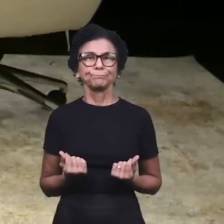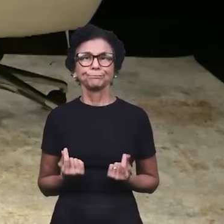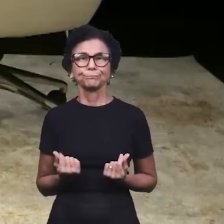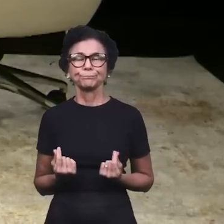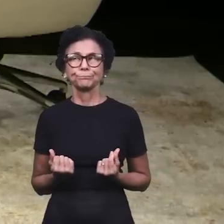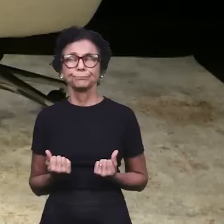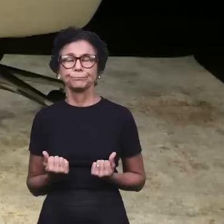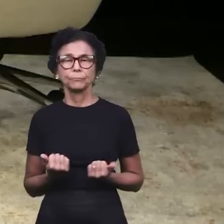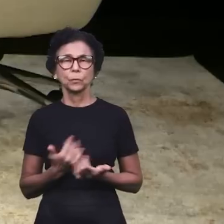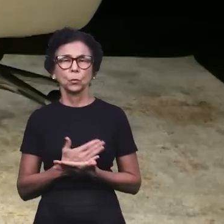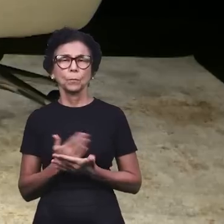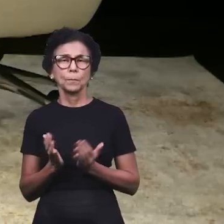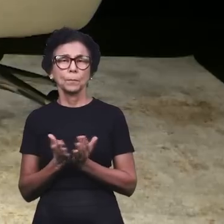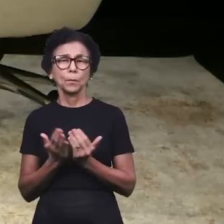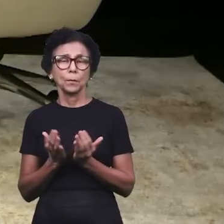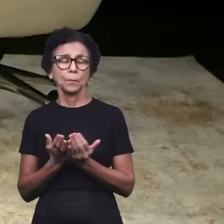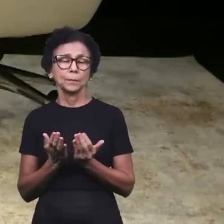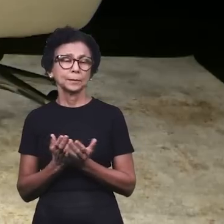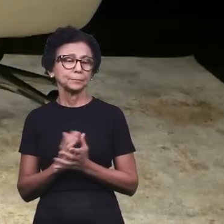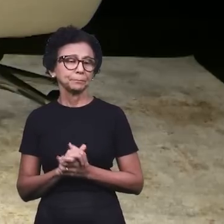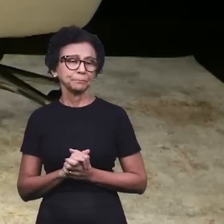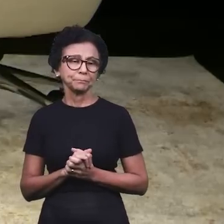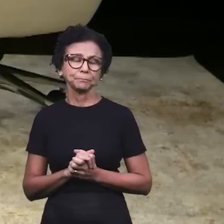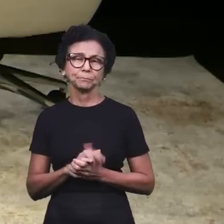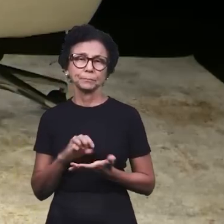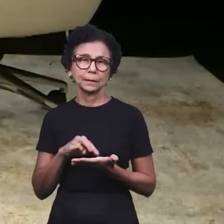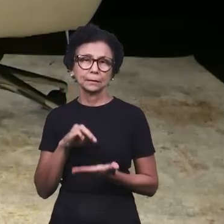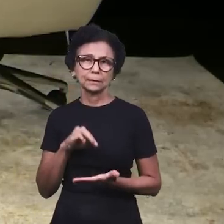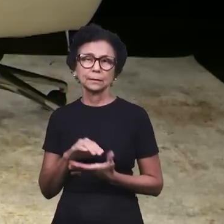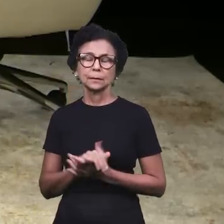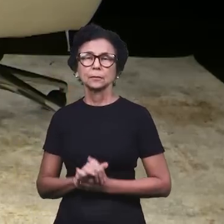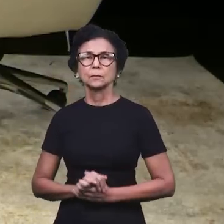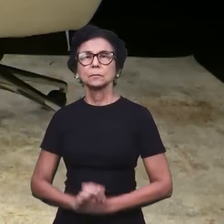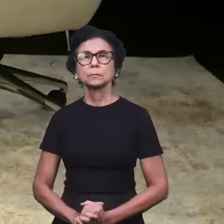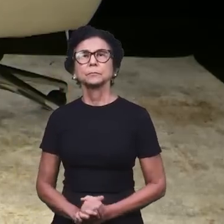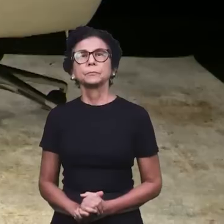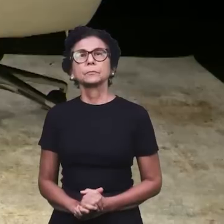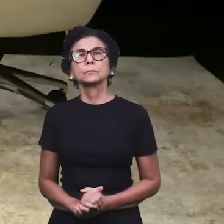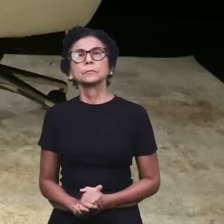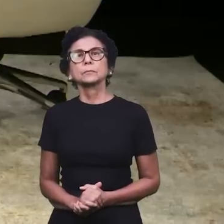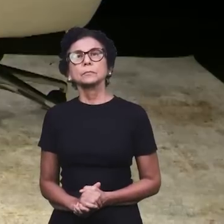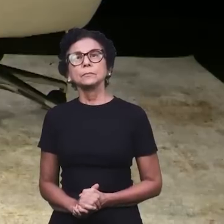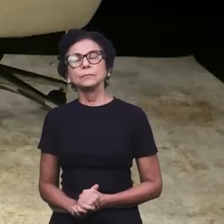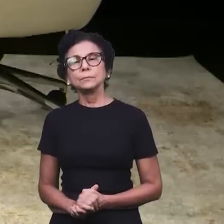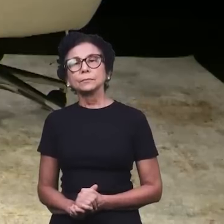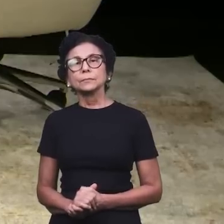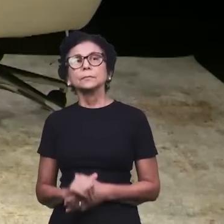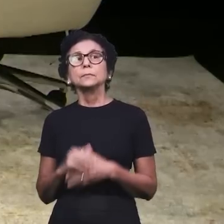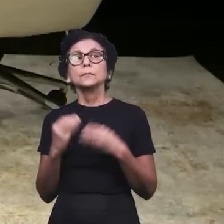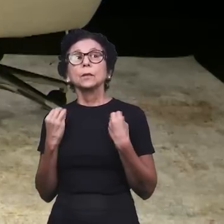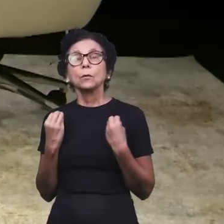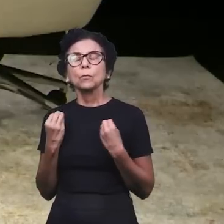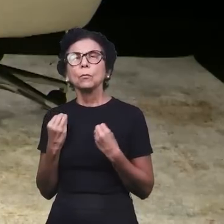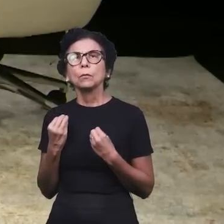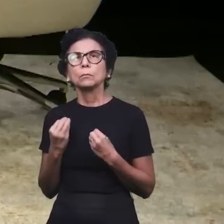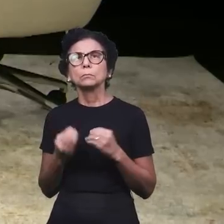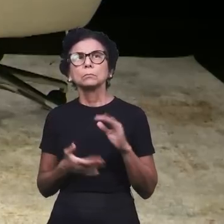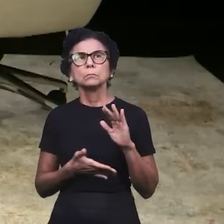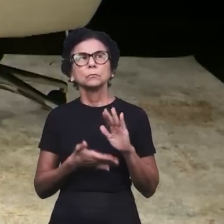igreja de poucos recursos. Quais recursos nós vamos ter para sair do Brasil? A moeda